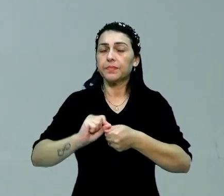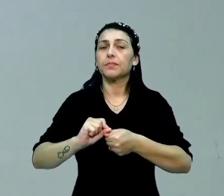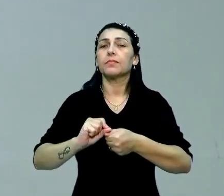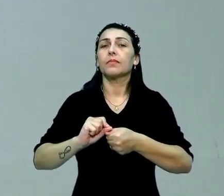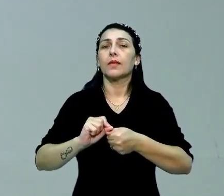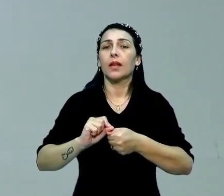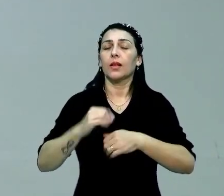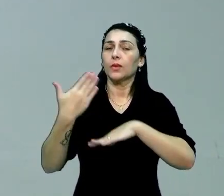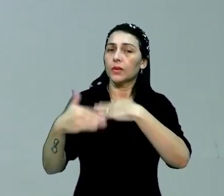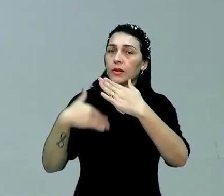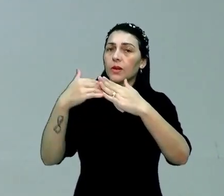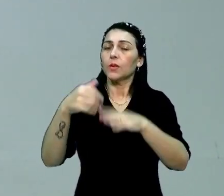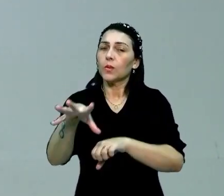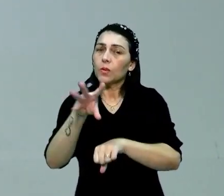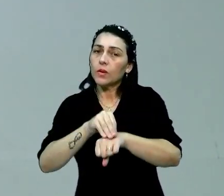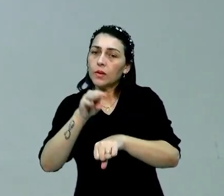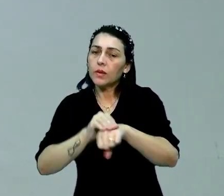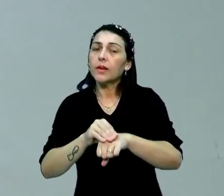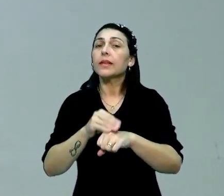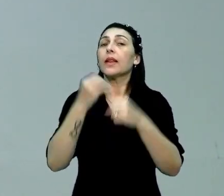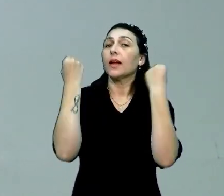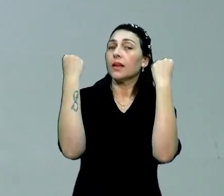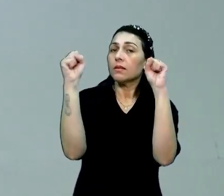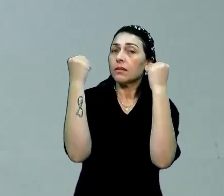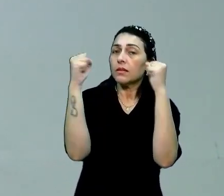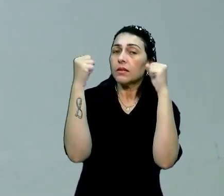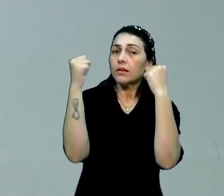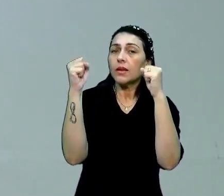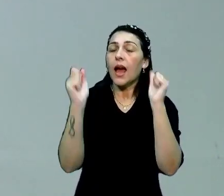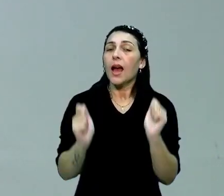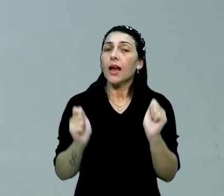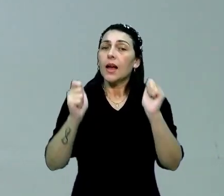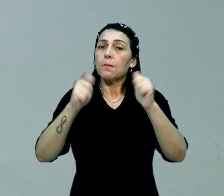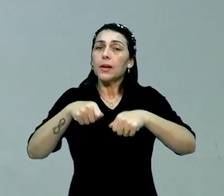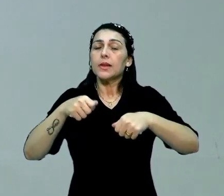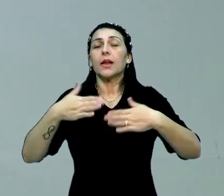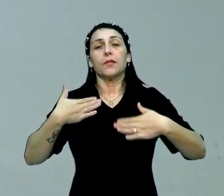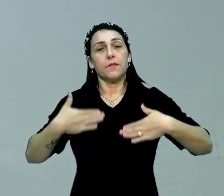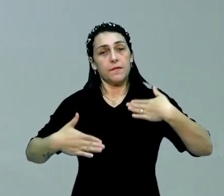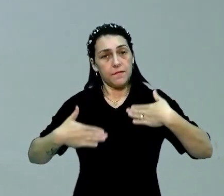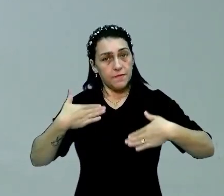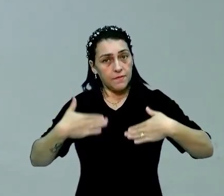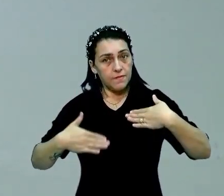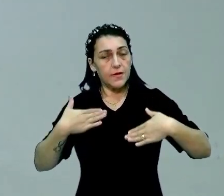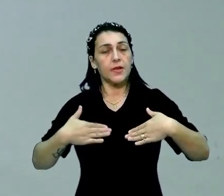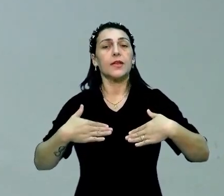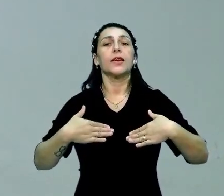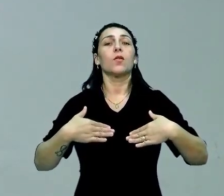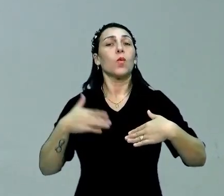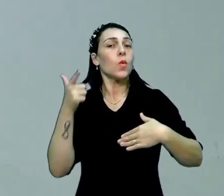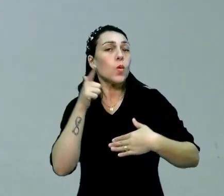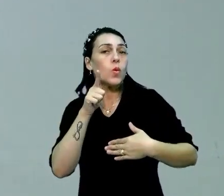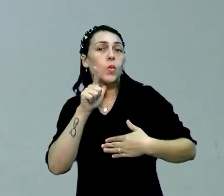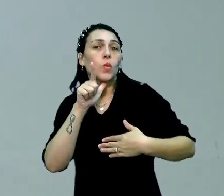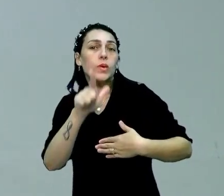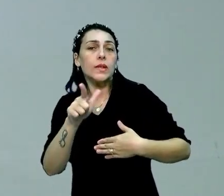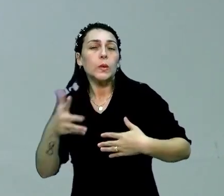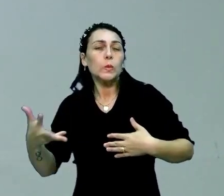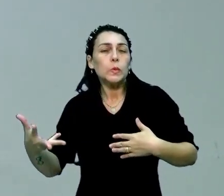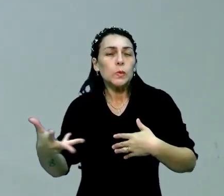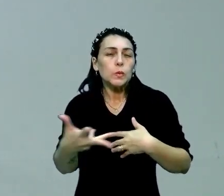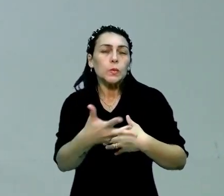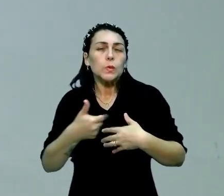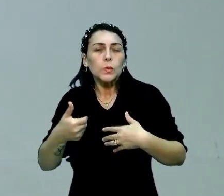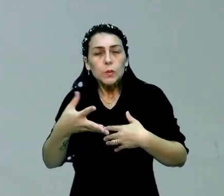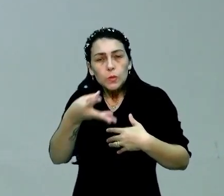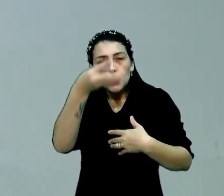longo do desenvolvimento do conhecimento, da educação física. A capacidade física vai ser aqueles atributos que eu consigo aprimorar.